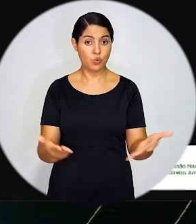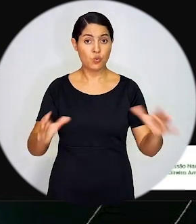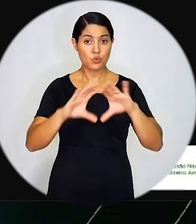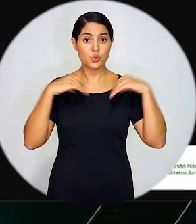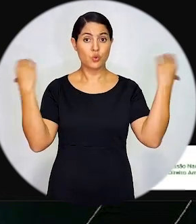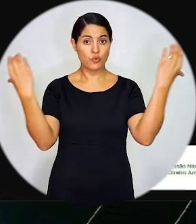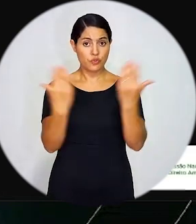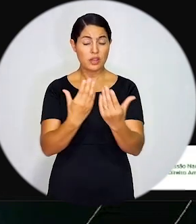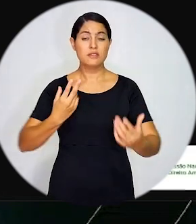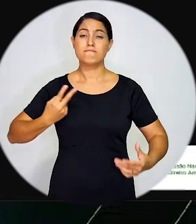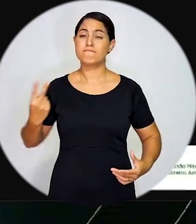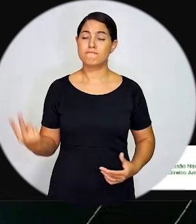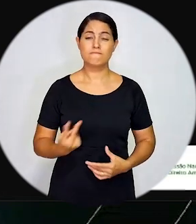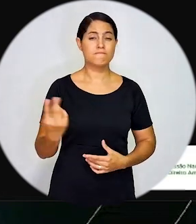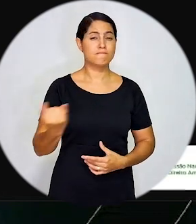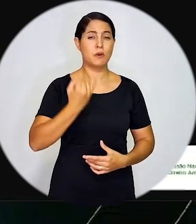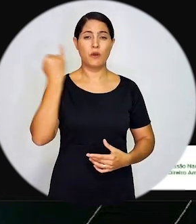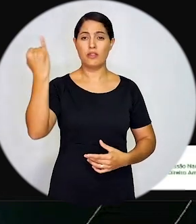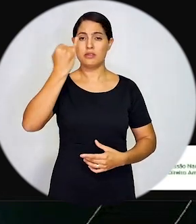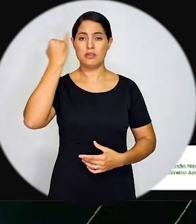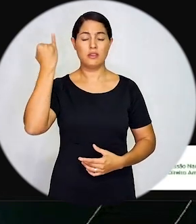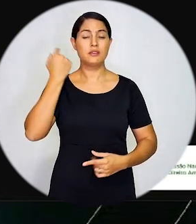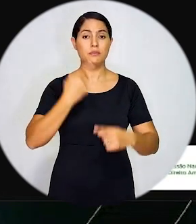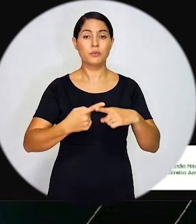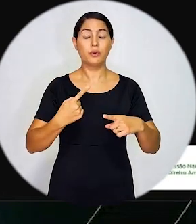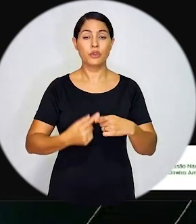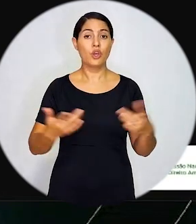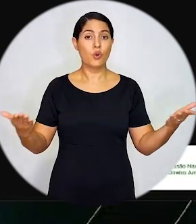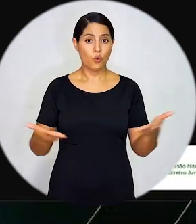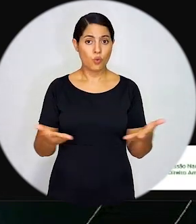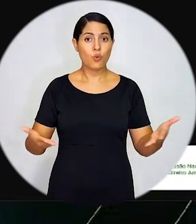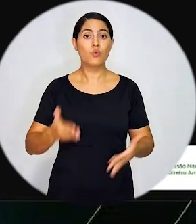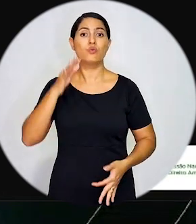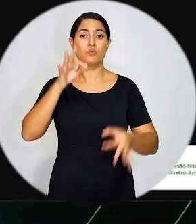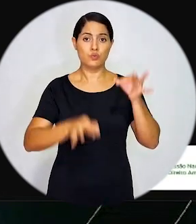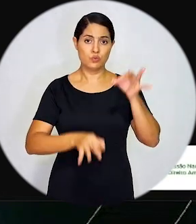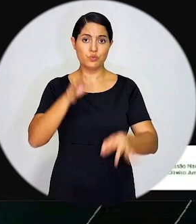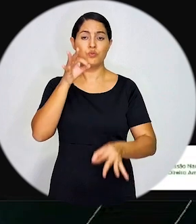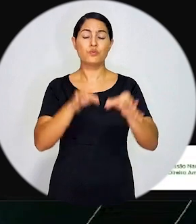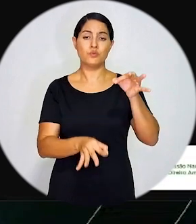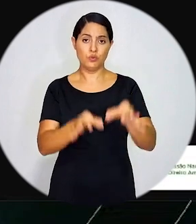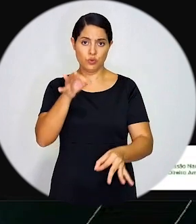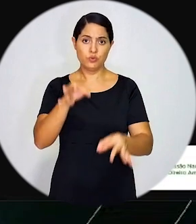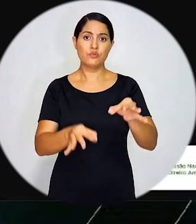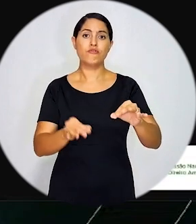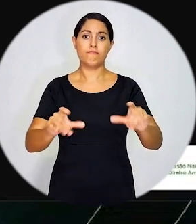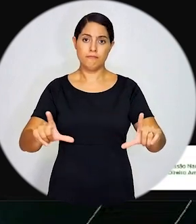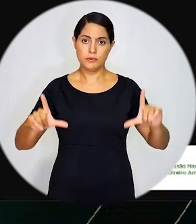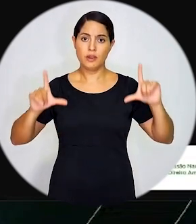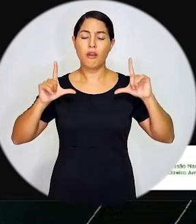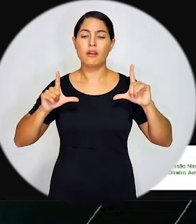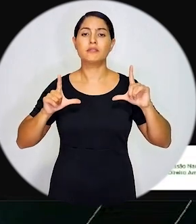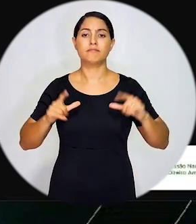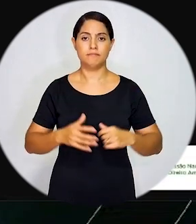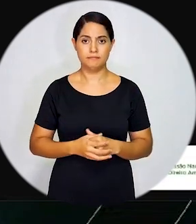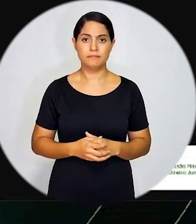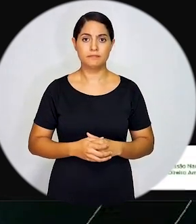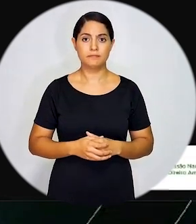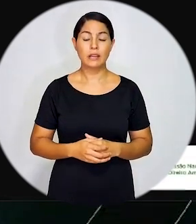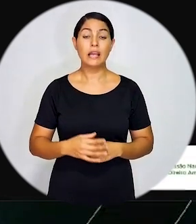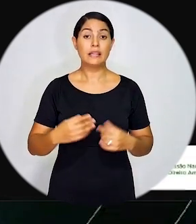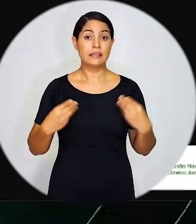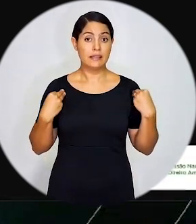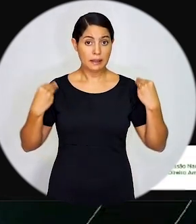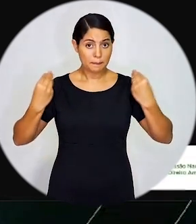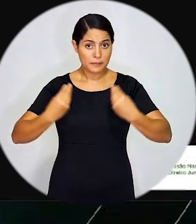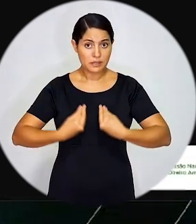desta conferência, que reúne grandes protagonistas do sistema de justiça e da ciência jurídica, ministros de